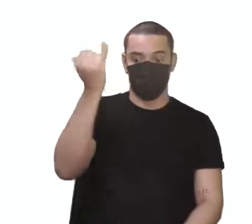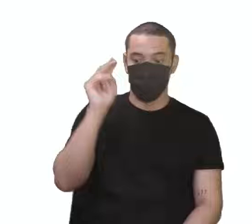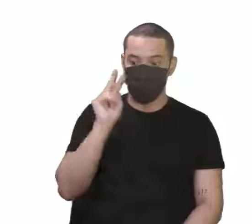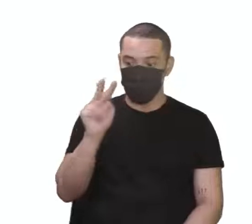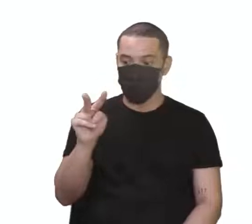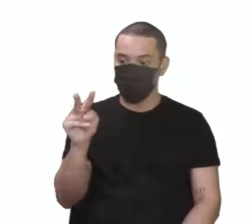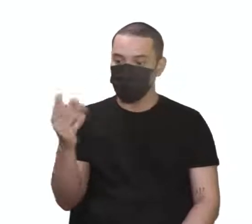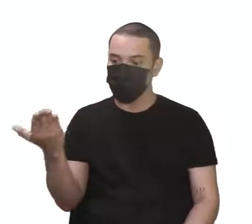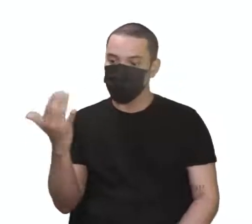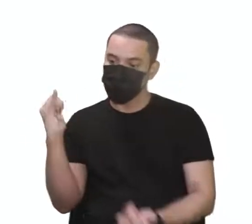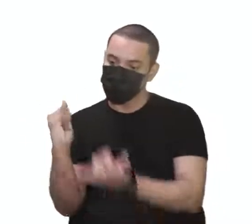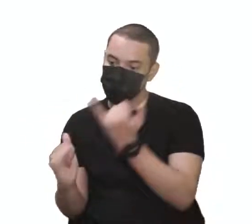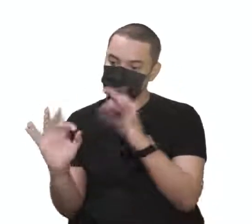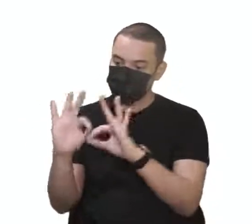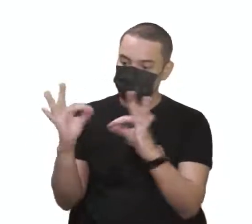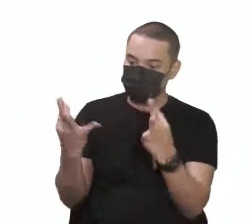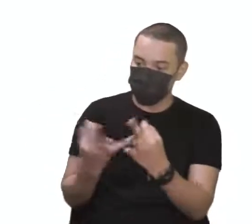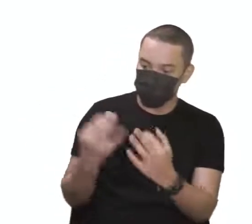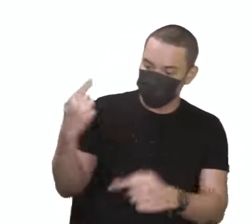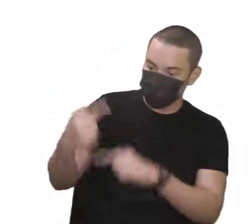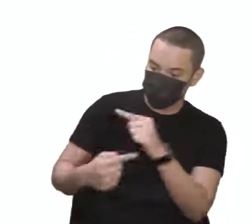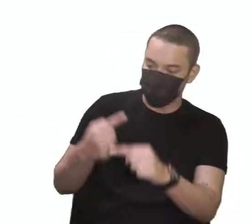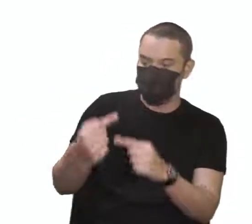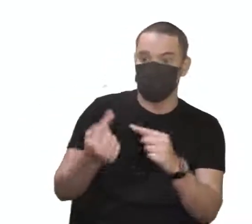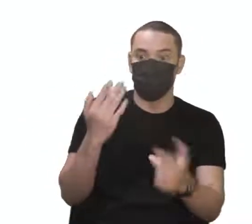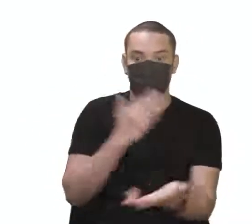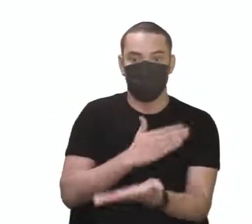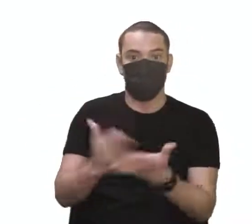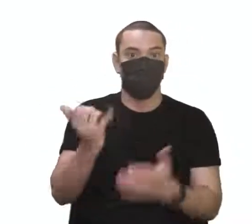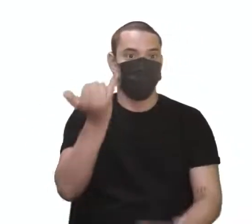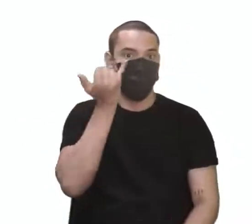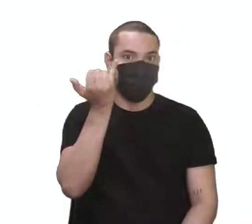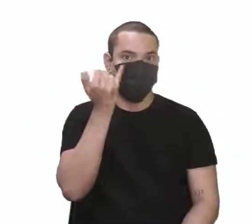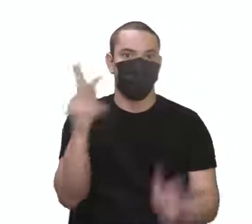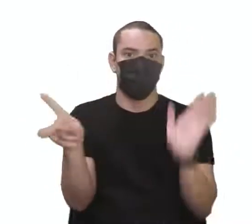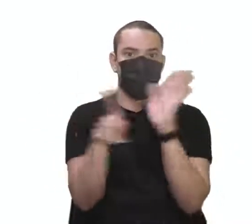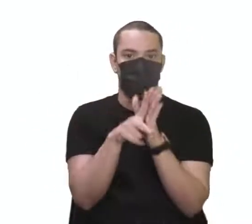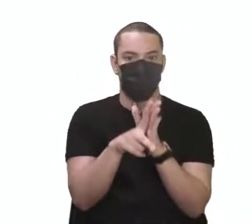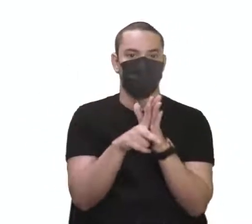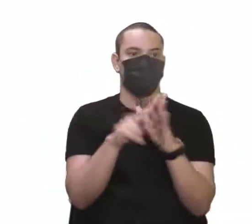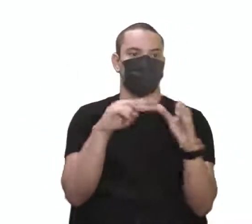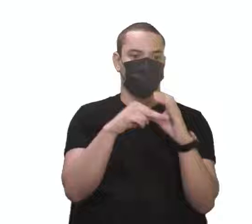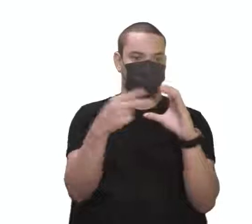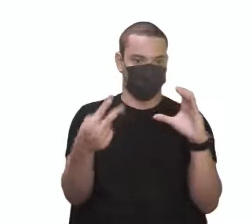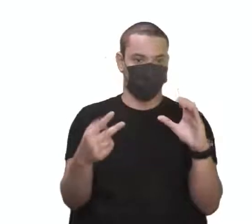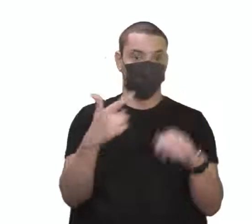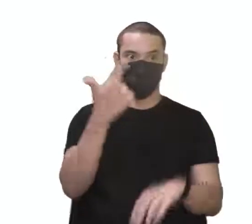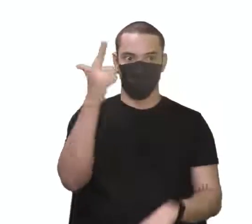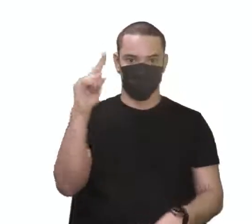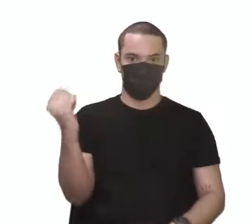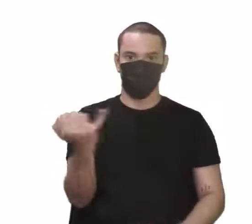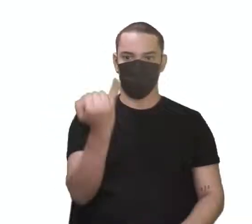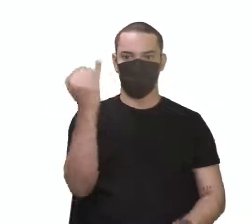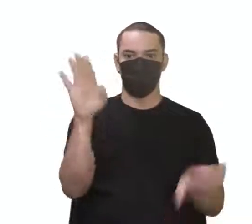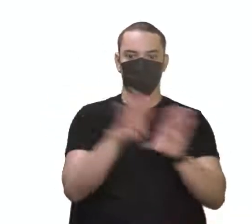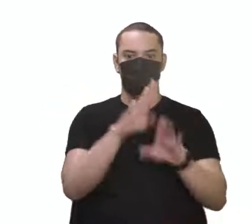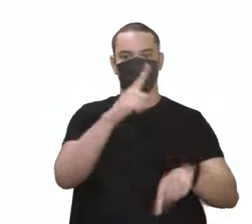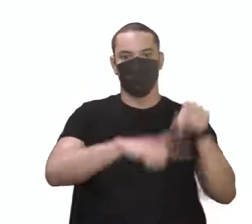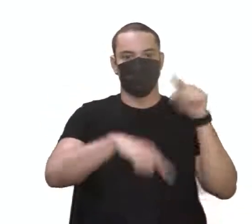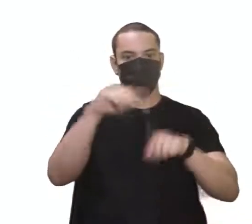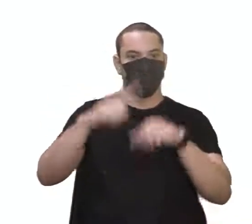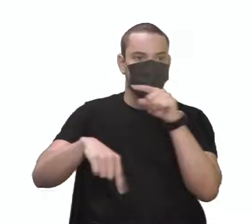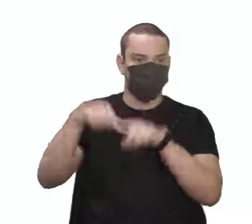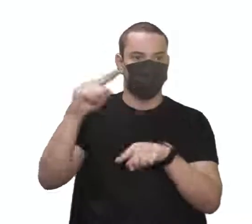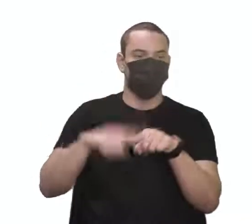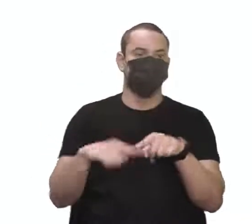de parentesco, o grau evolutivo dessa espécie a partir dessa informação desse genoma. Outra importância na fabricação de